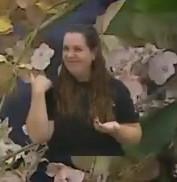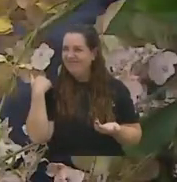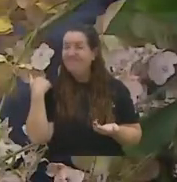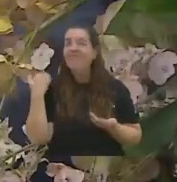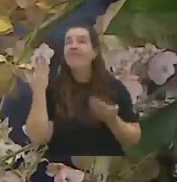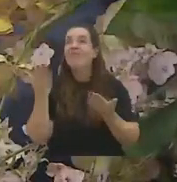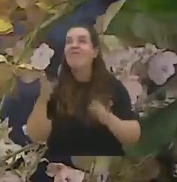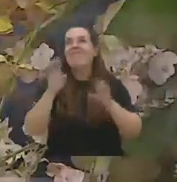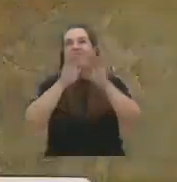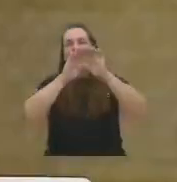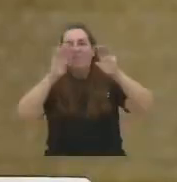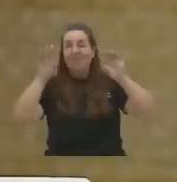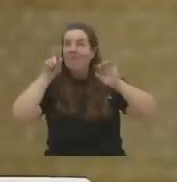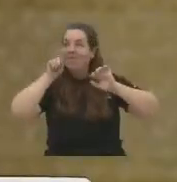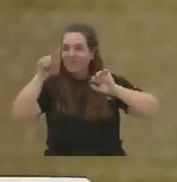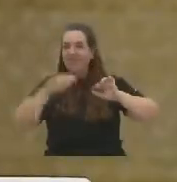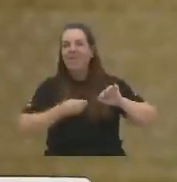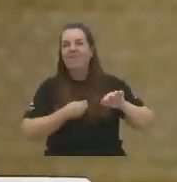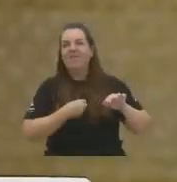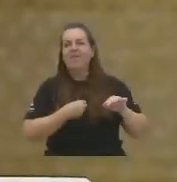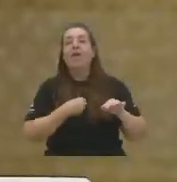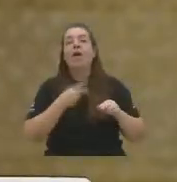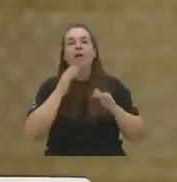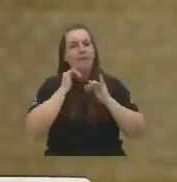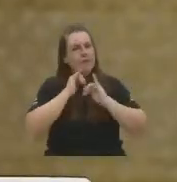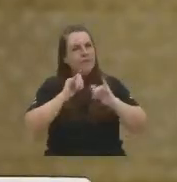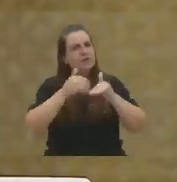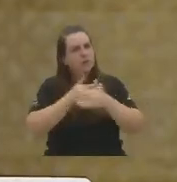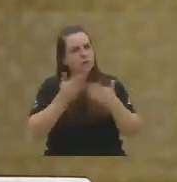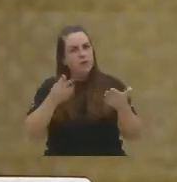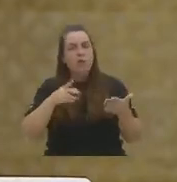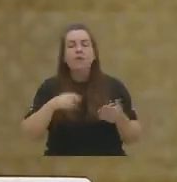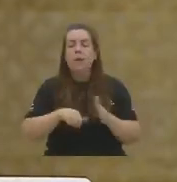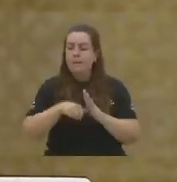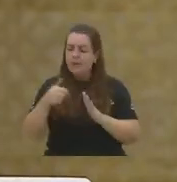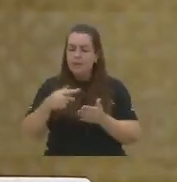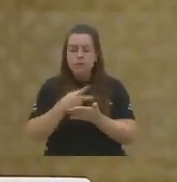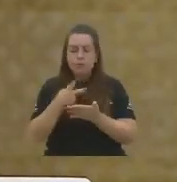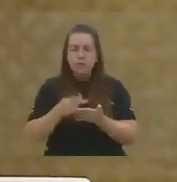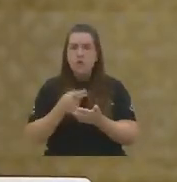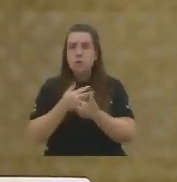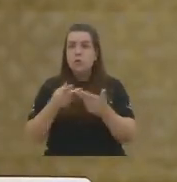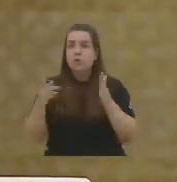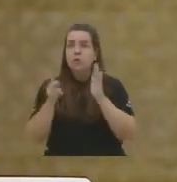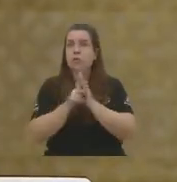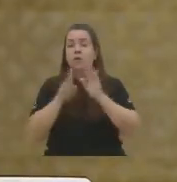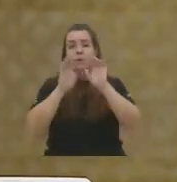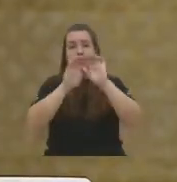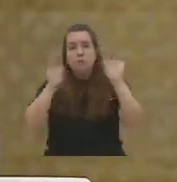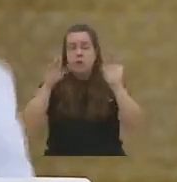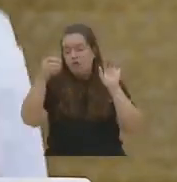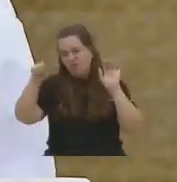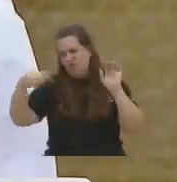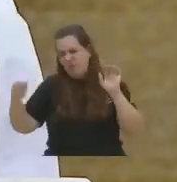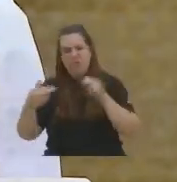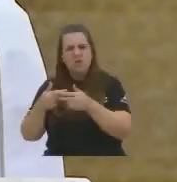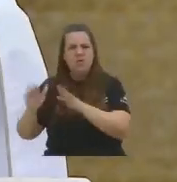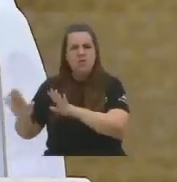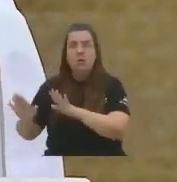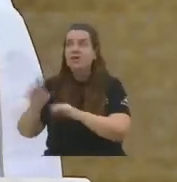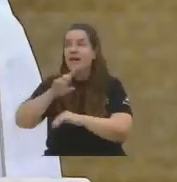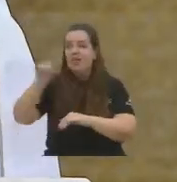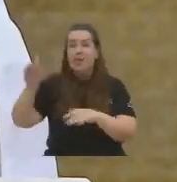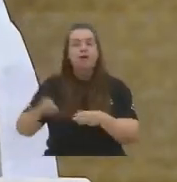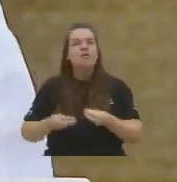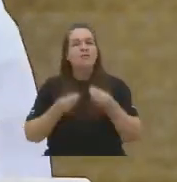Encerro dizendo: busquem primeiro o reino de Deus, o restante, nosso Deus